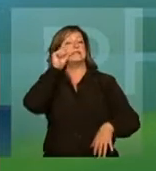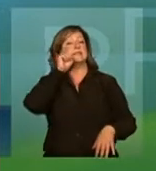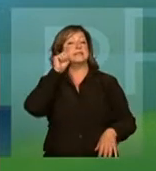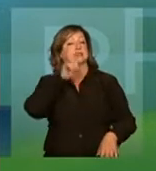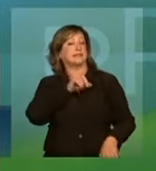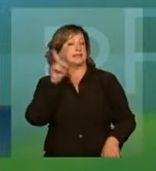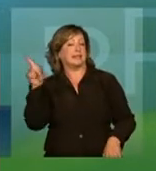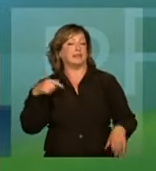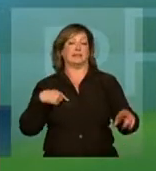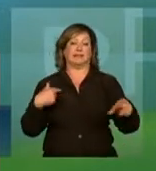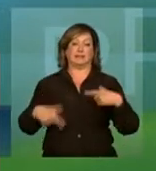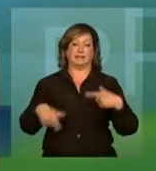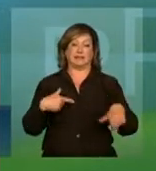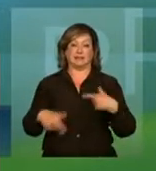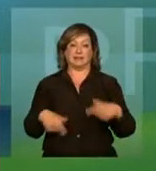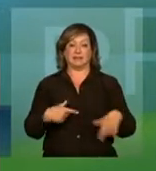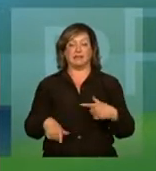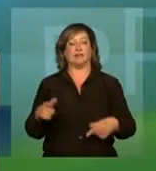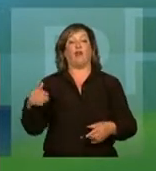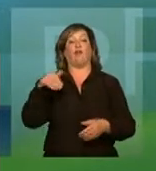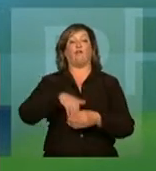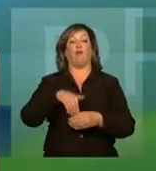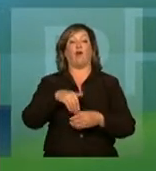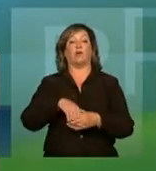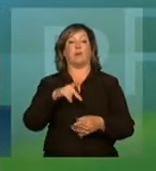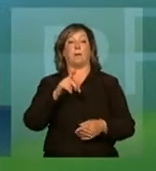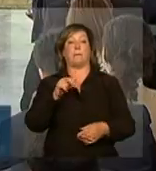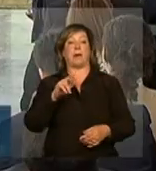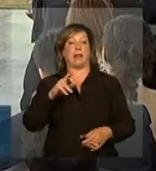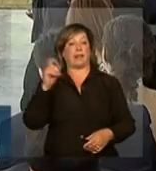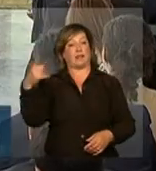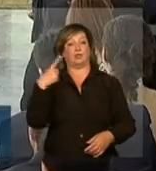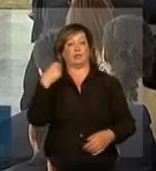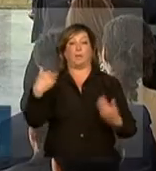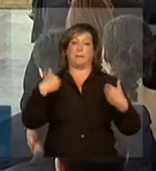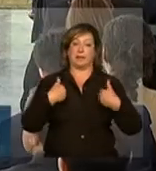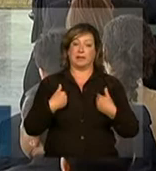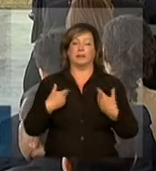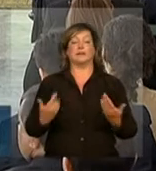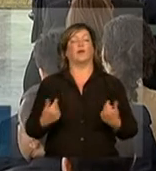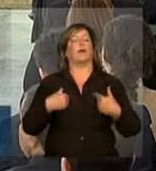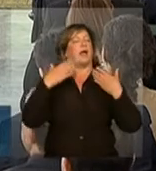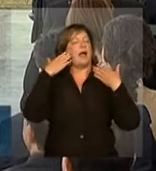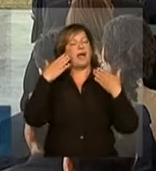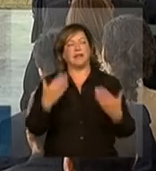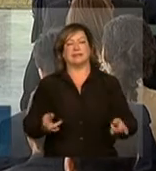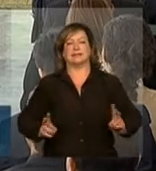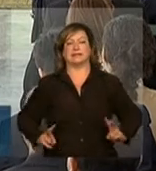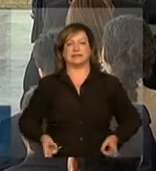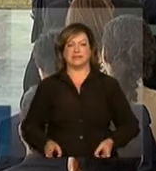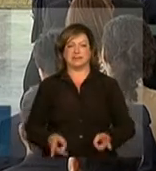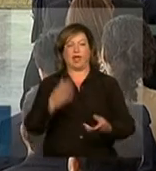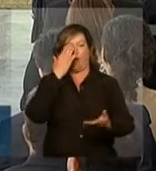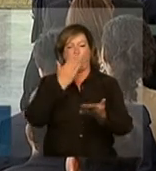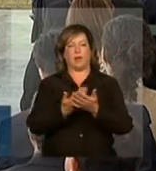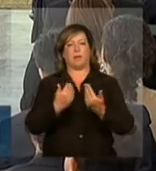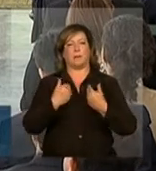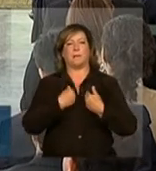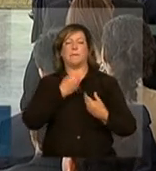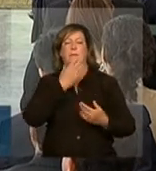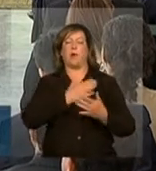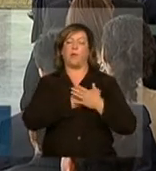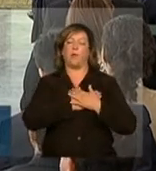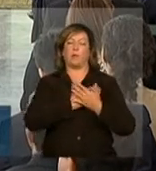República, cargo para o qual fui eleita pelos paranaenses, a quem não canso de agradecer a confiança e a